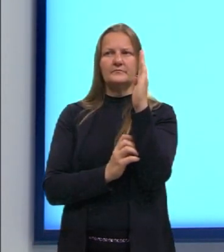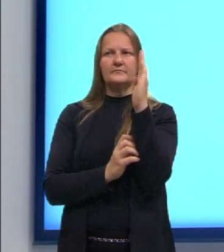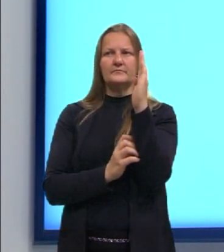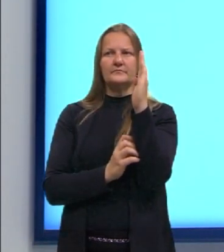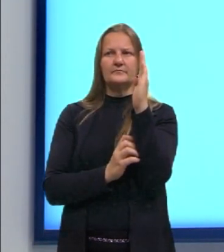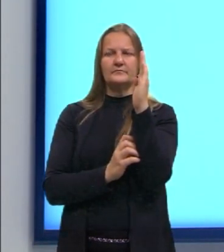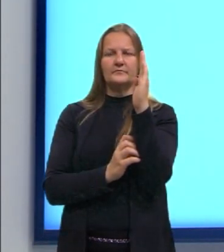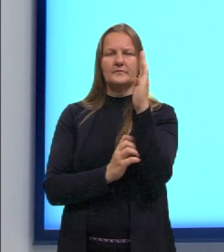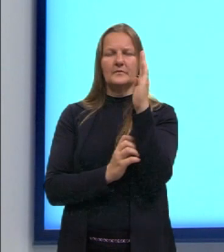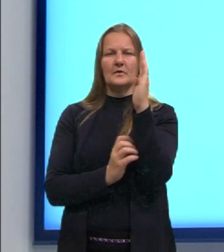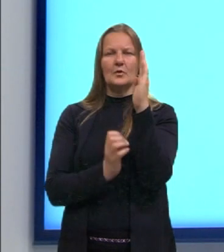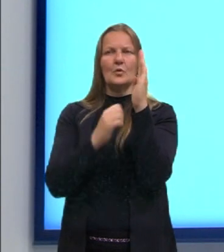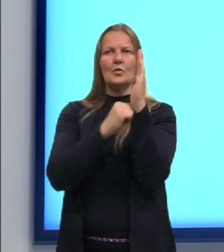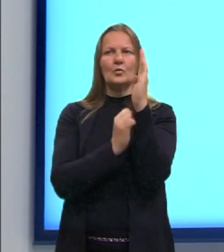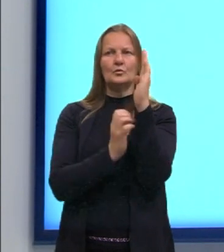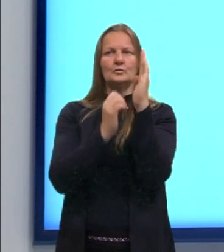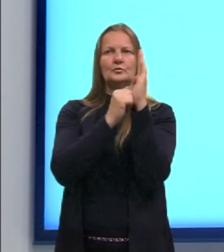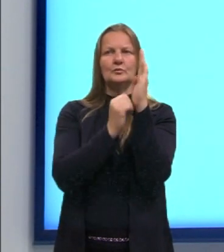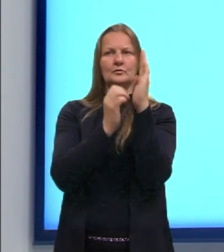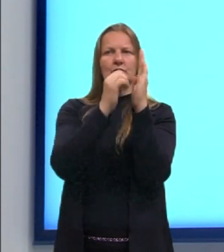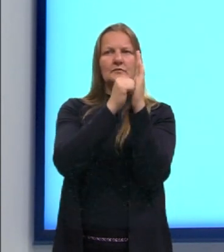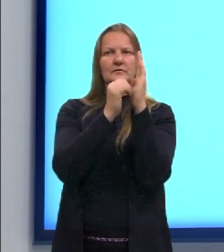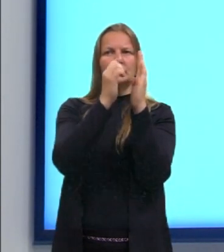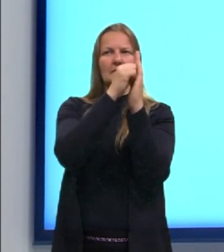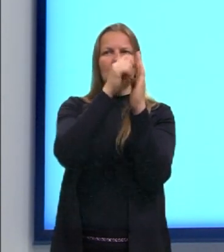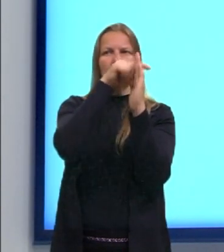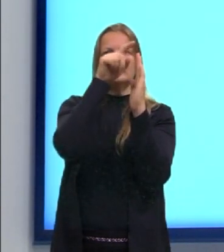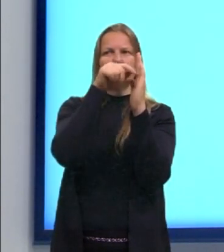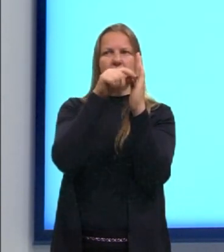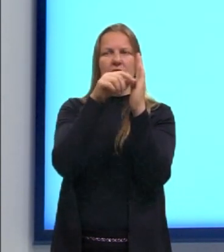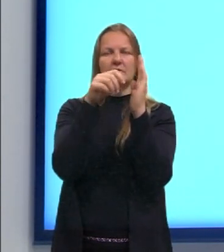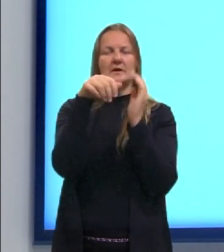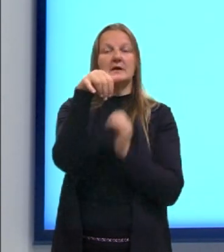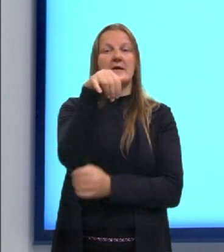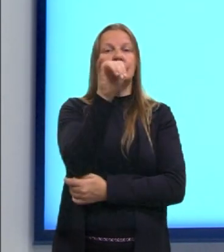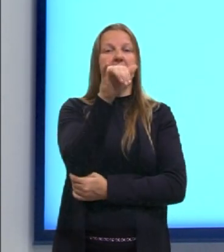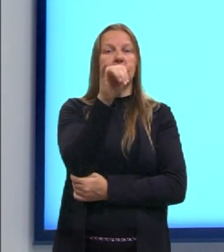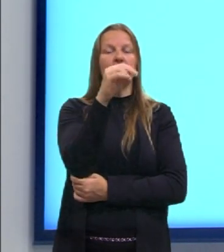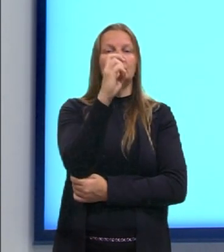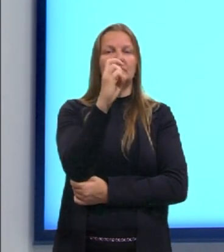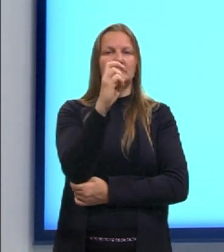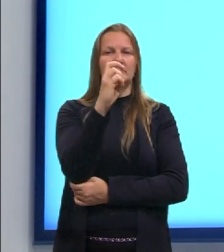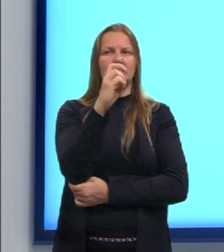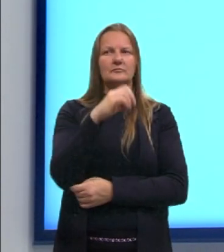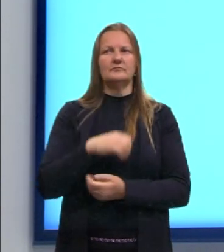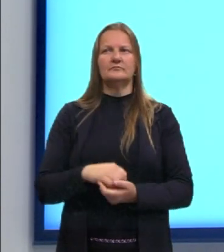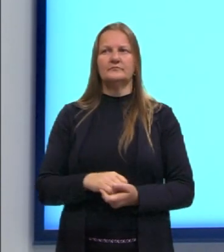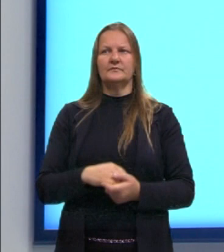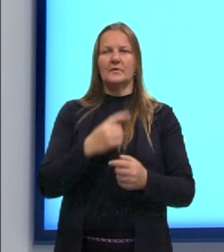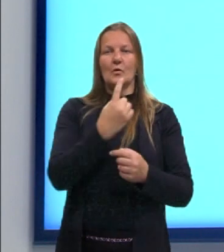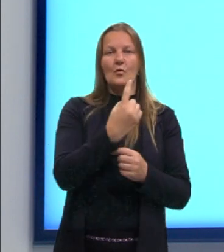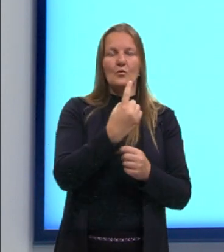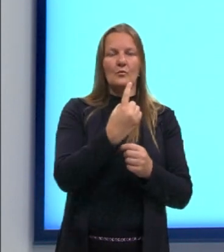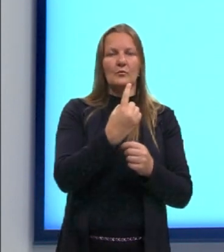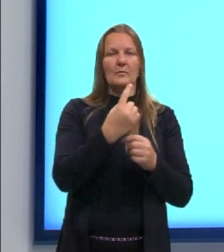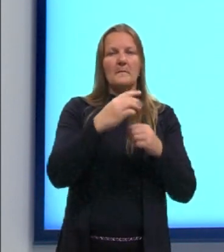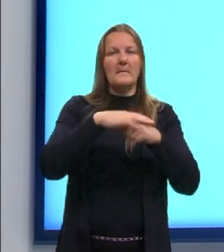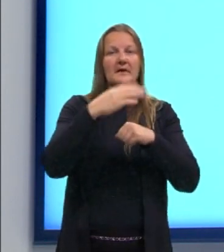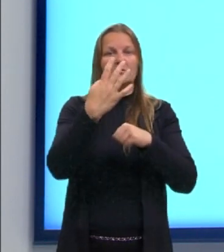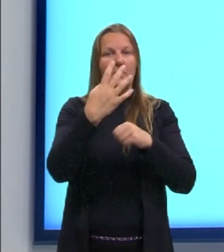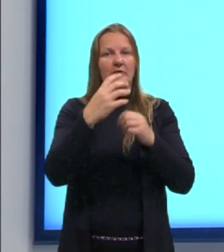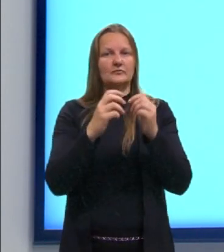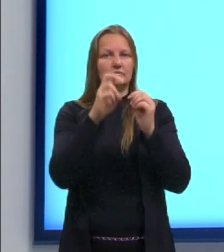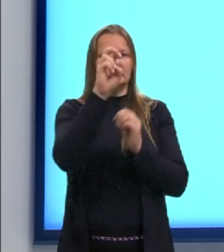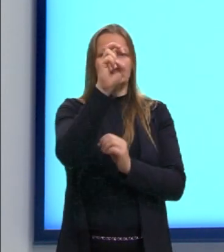pular 4 unidades e ia chegar ali, Y, né, valendo 5. Já que ele estava no 1, subiu